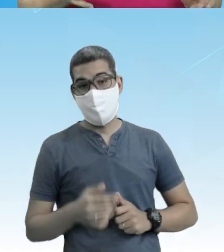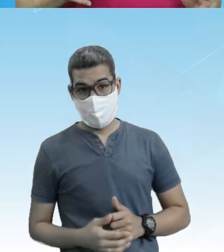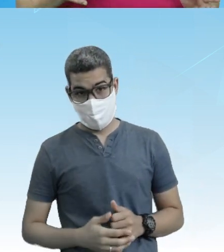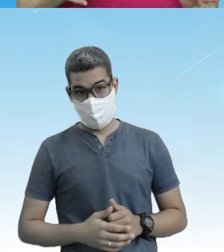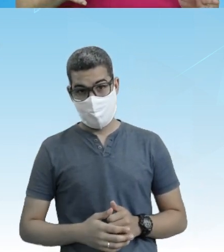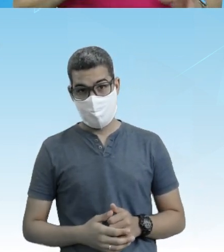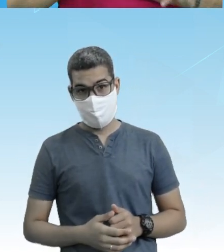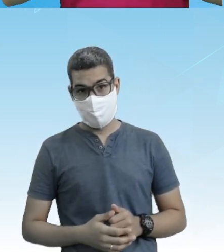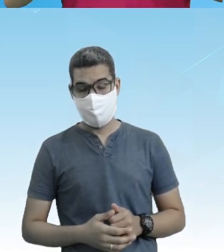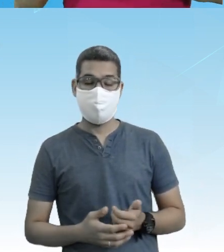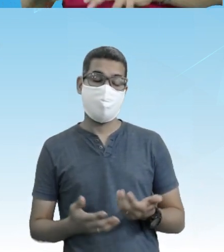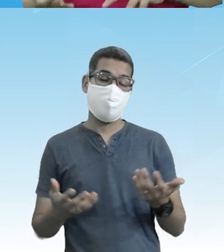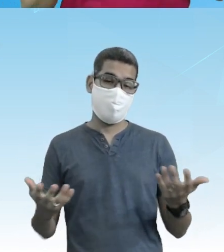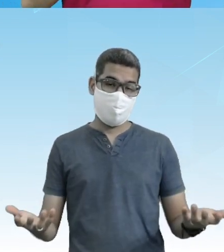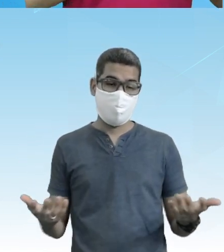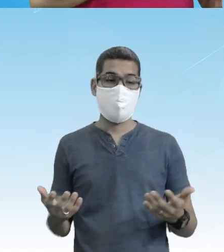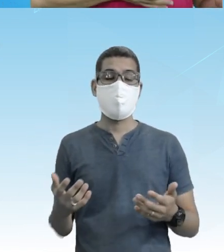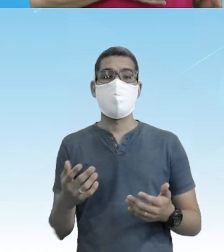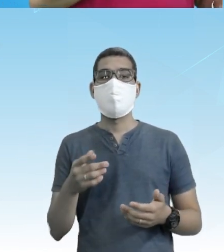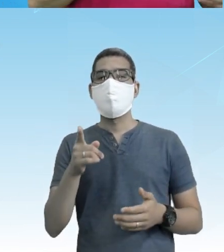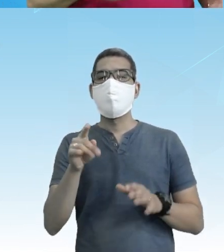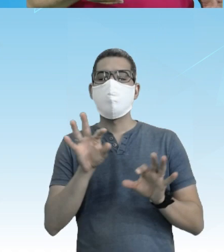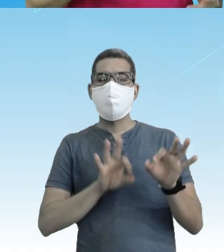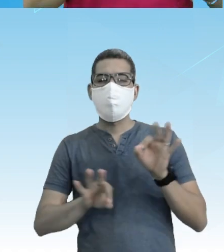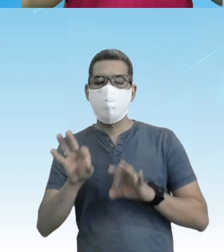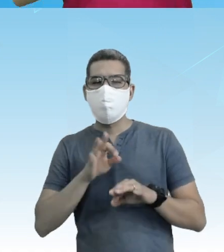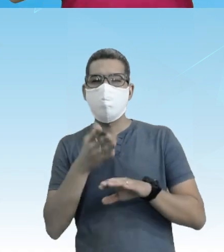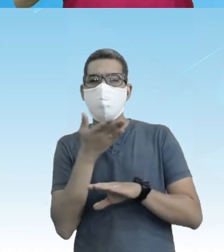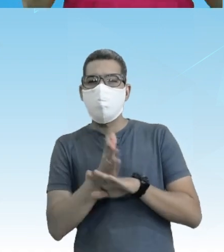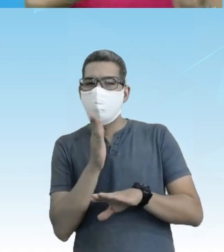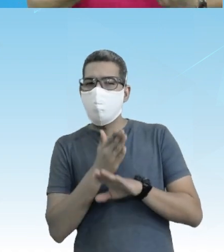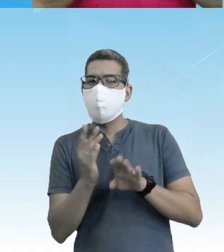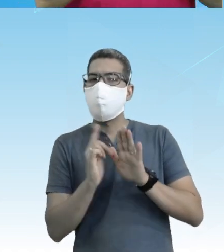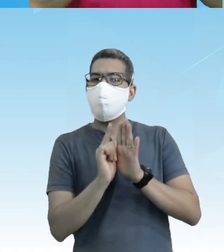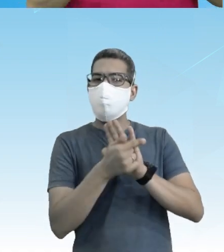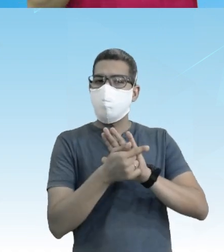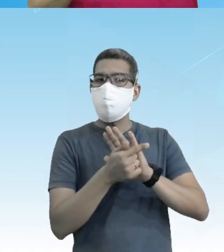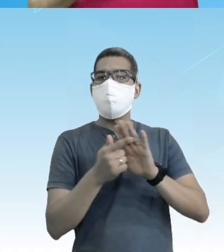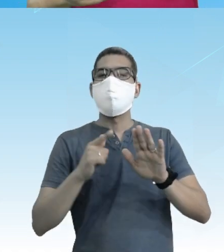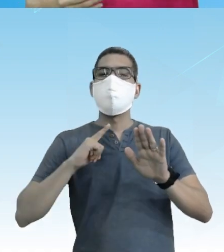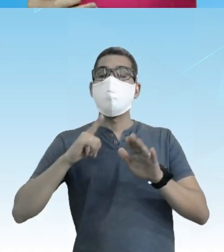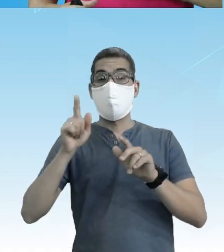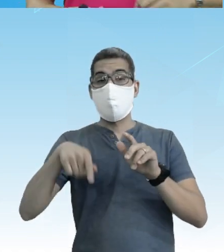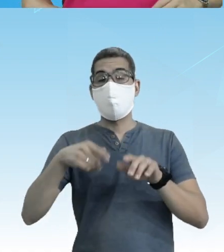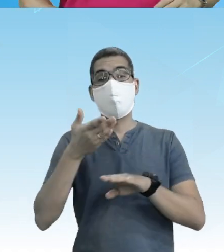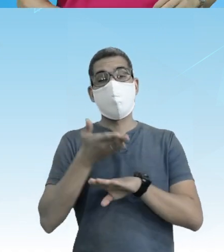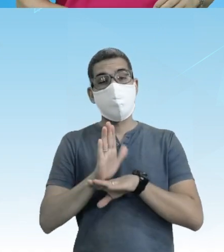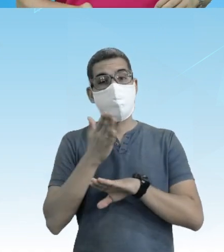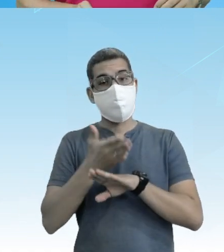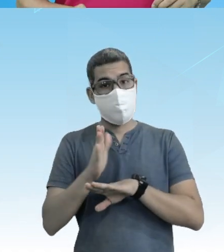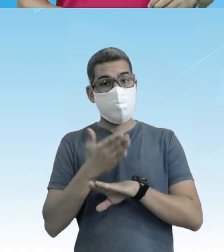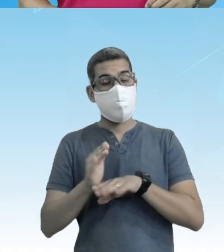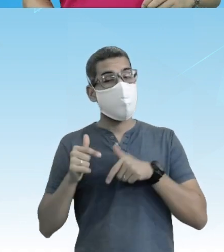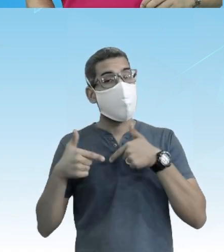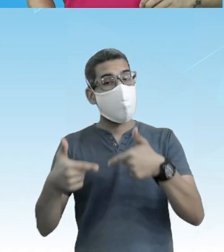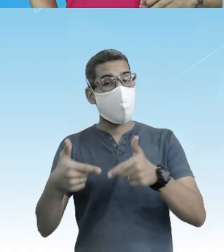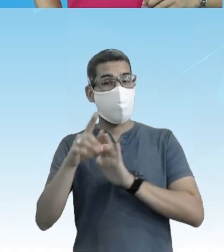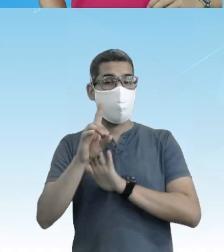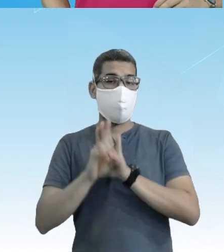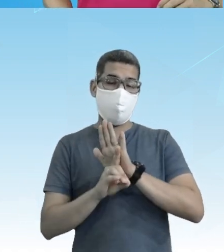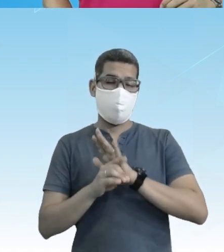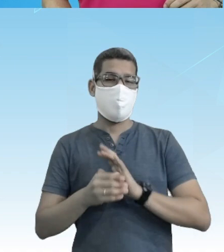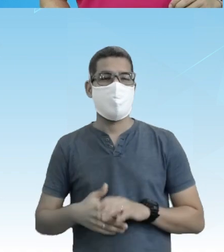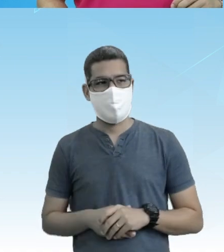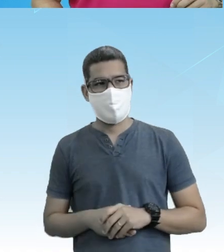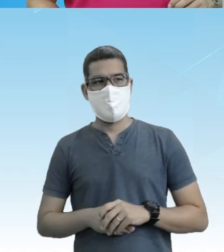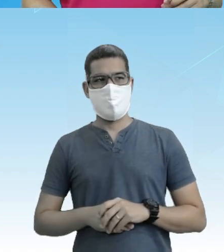isto, certo? Treinar um gênero como esse é treinar a cidadania, a luta pelos direitos. E